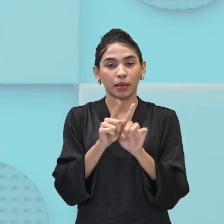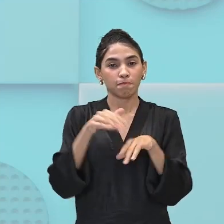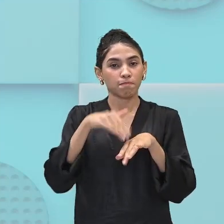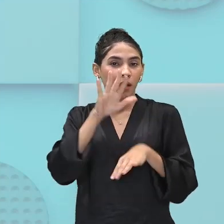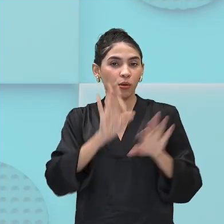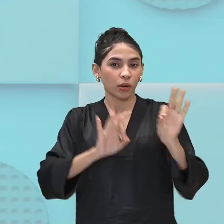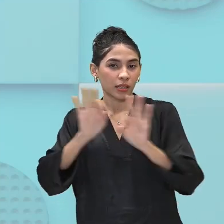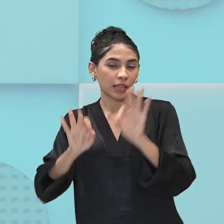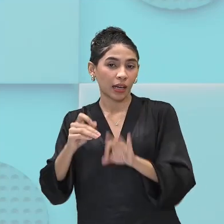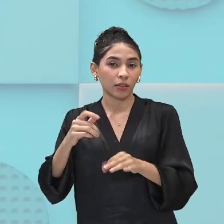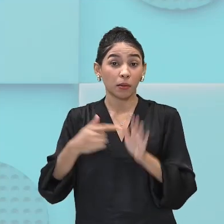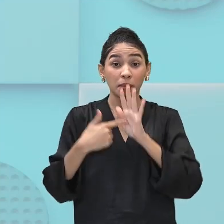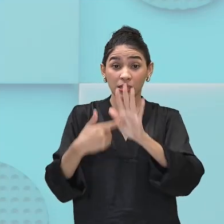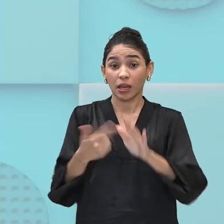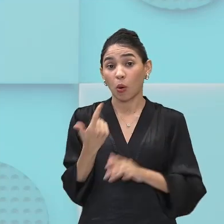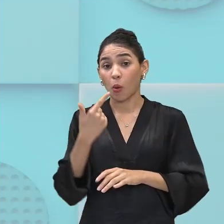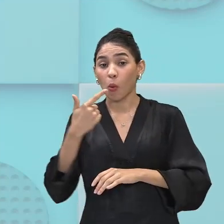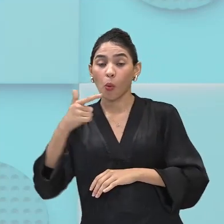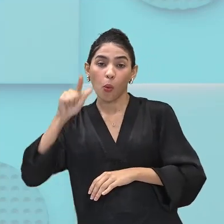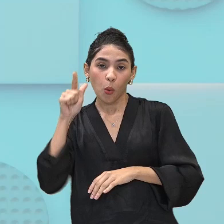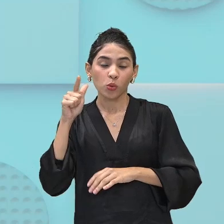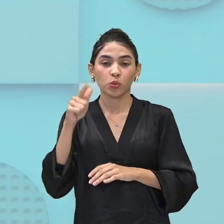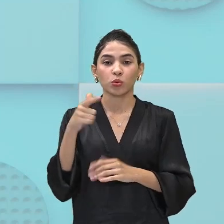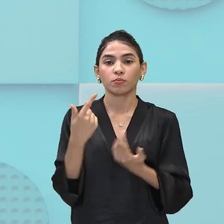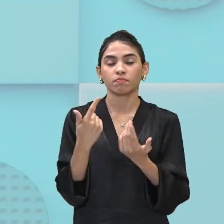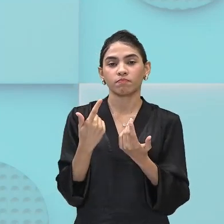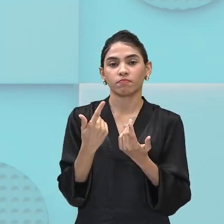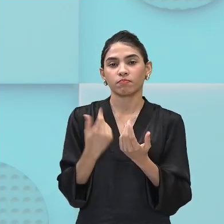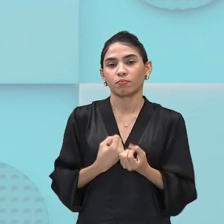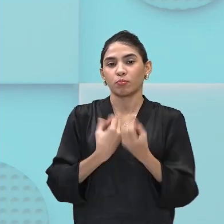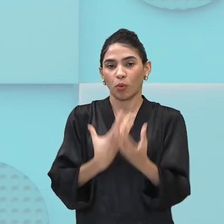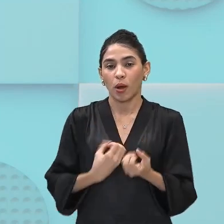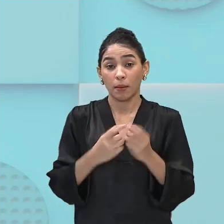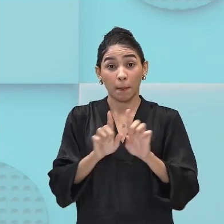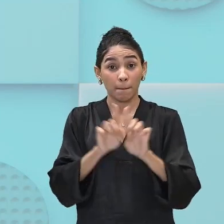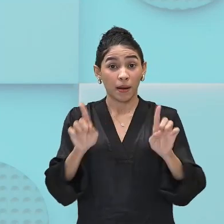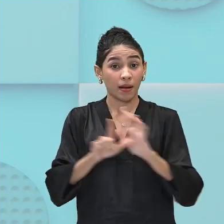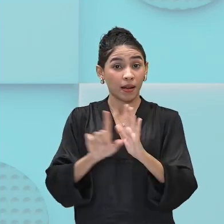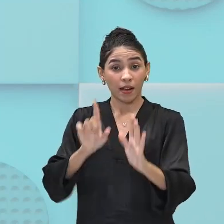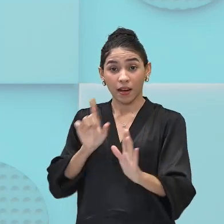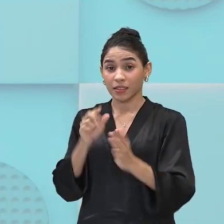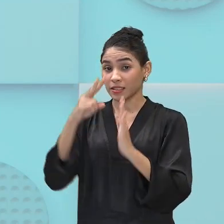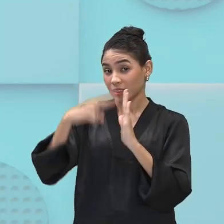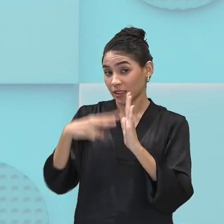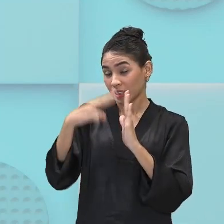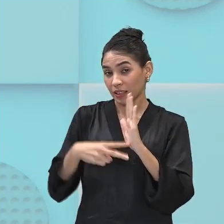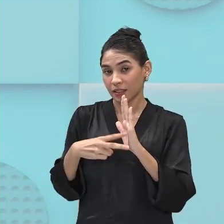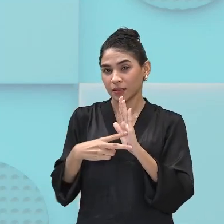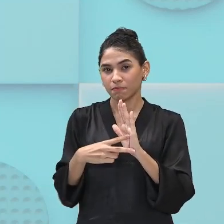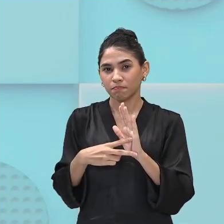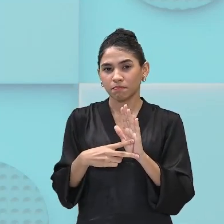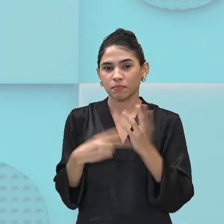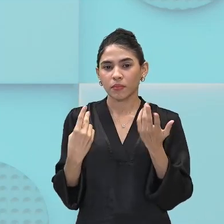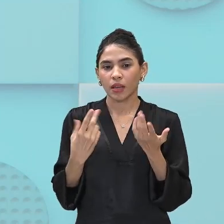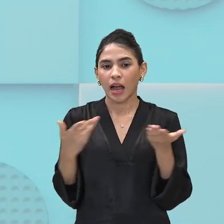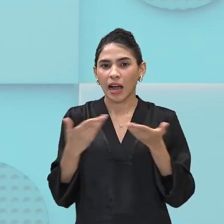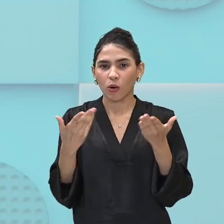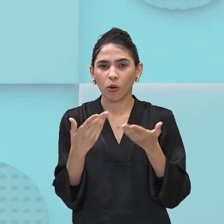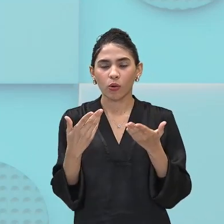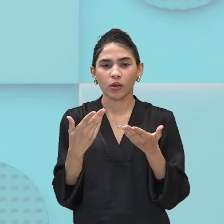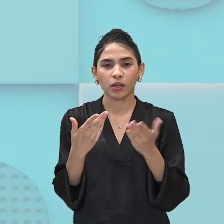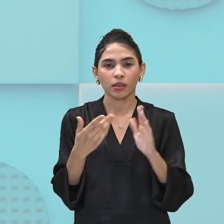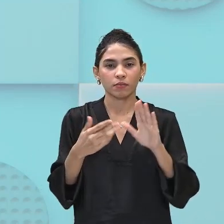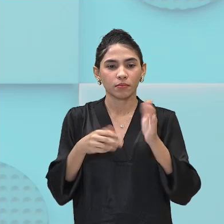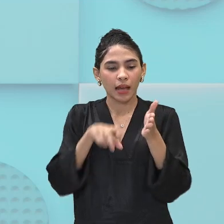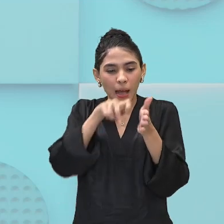um outro poema chamado Trem de Ferro. Mas antes da gente ler o poema Trem de Ferro, acompanhem comigo como um trem